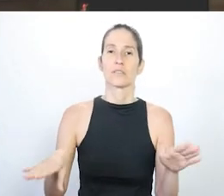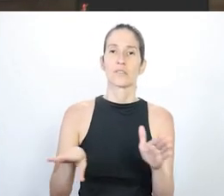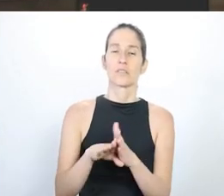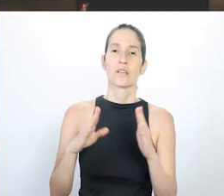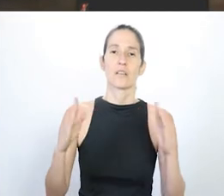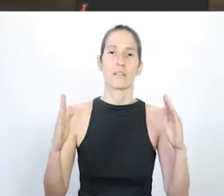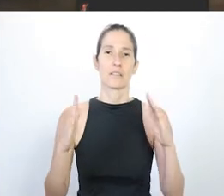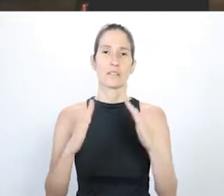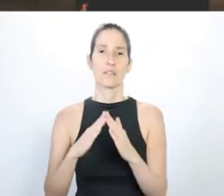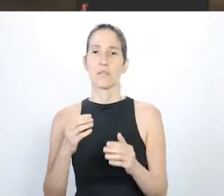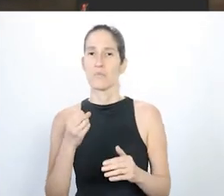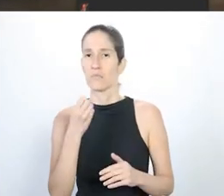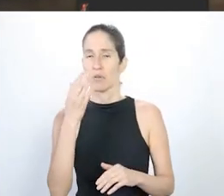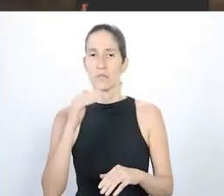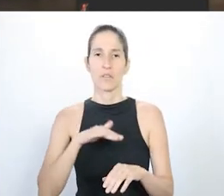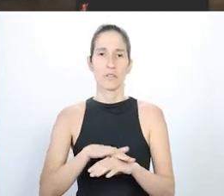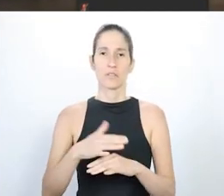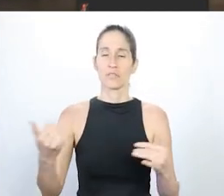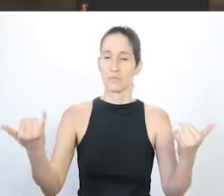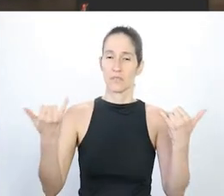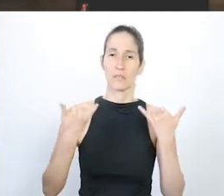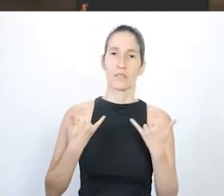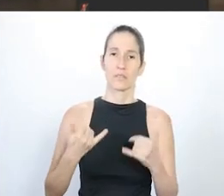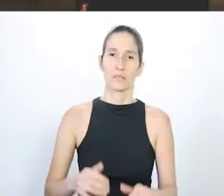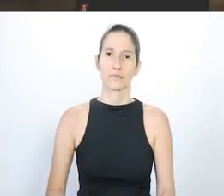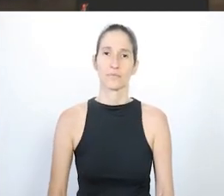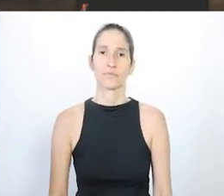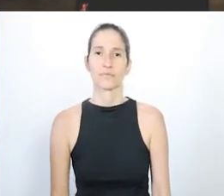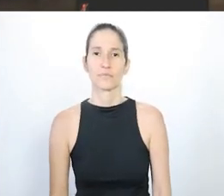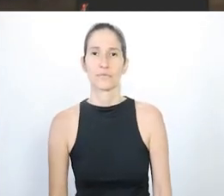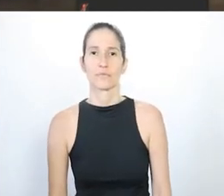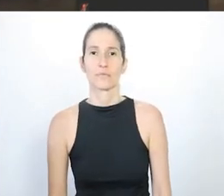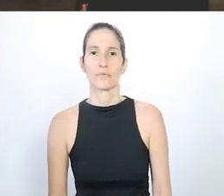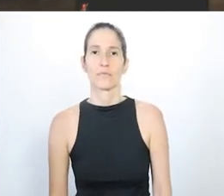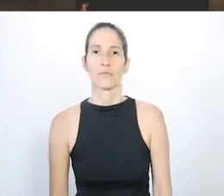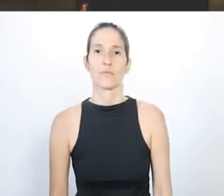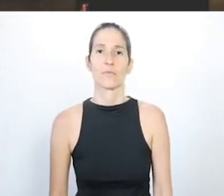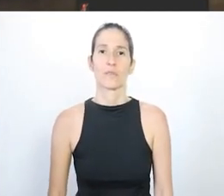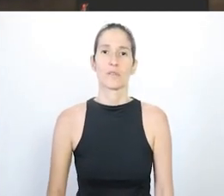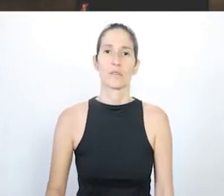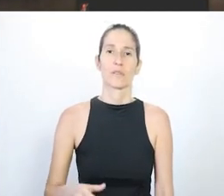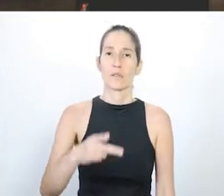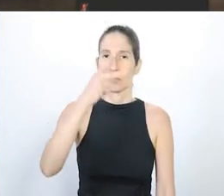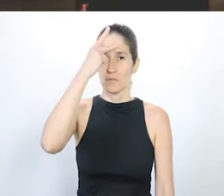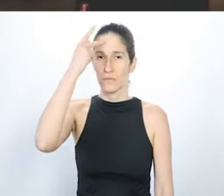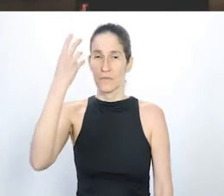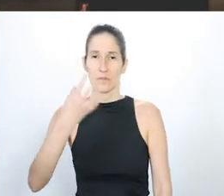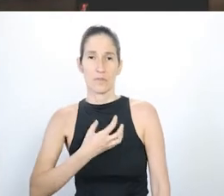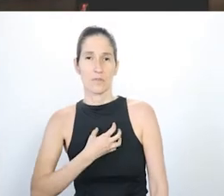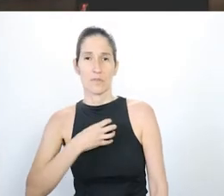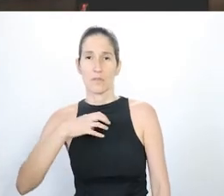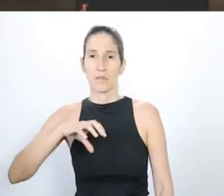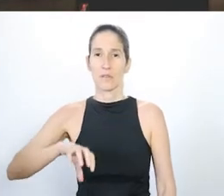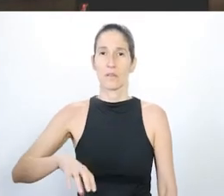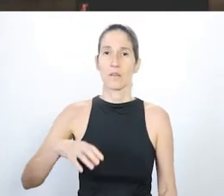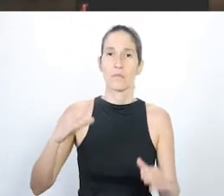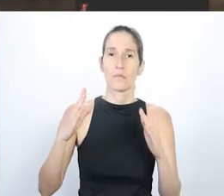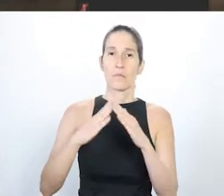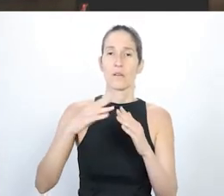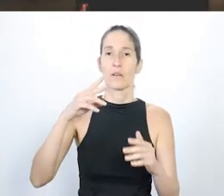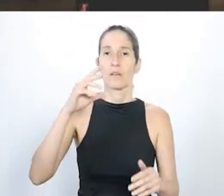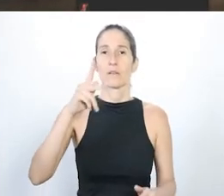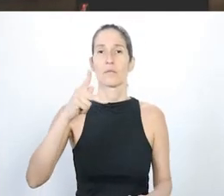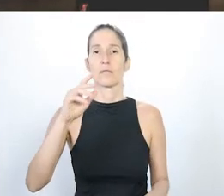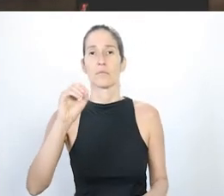boa noite me deram. Sotero mora no poço, é lá que mora Sotero. Eu peço